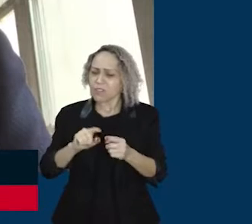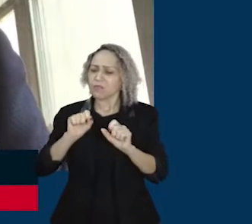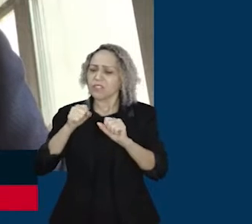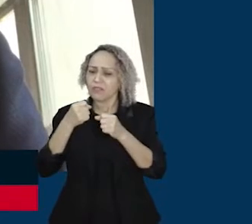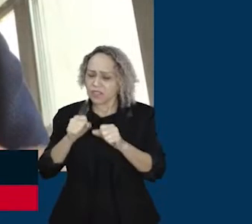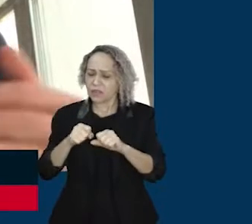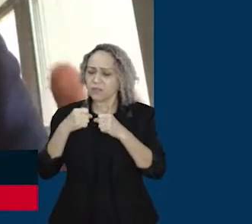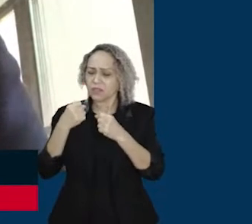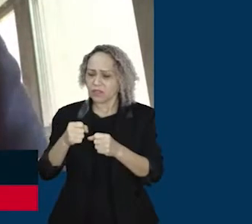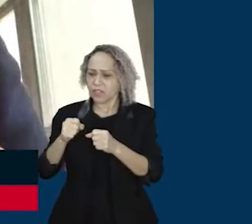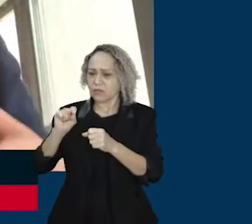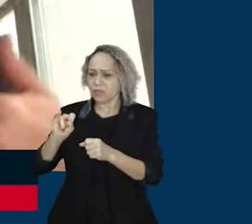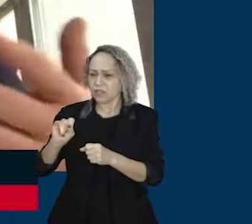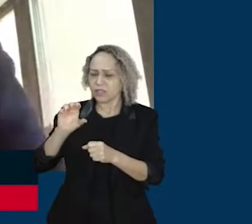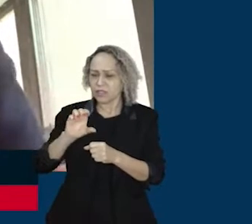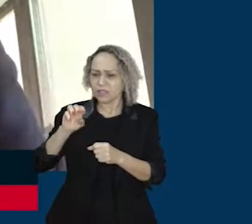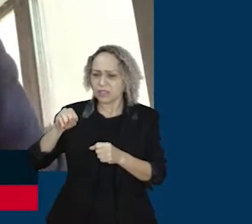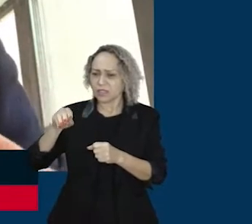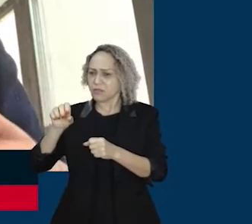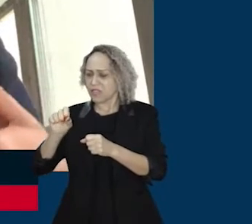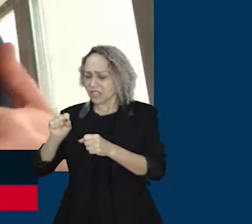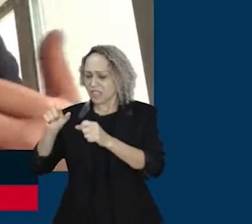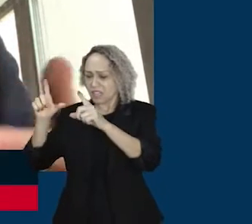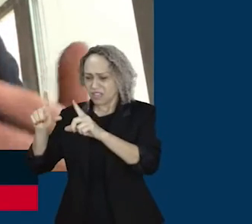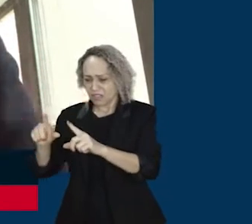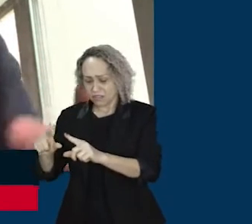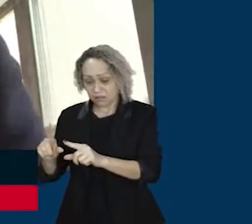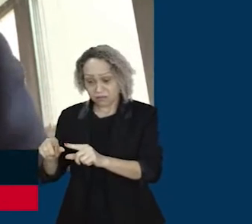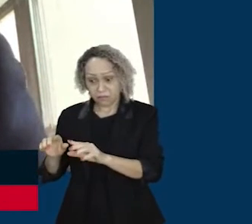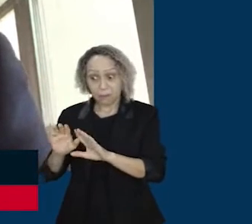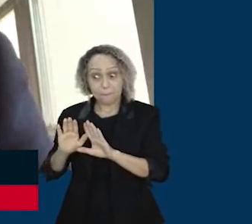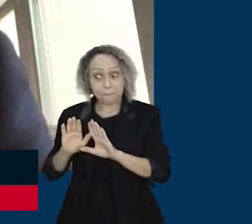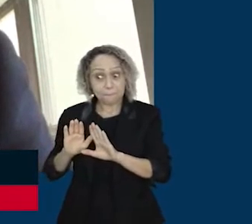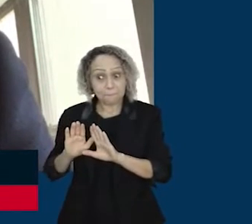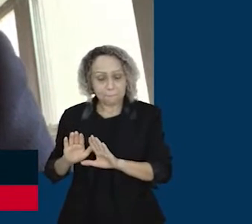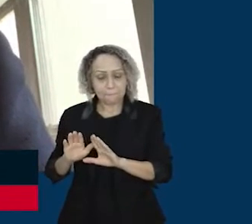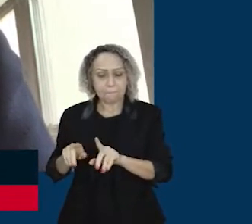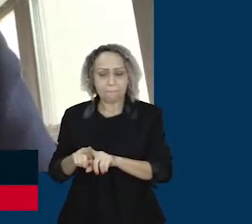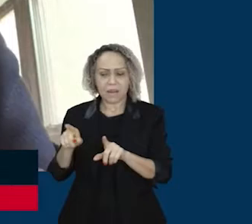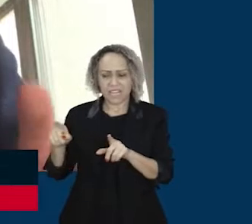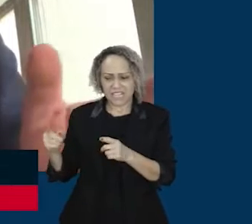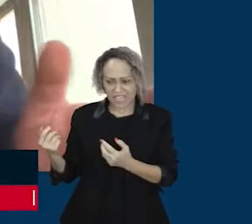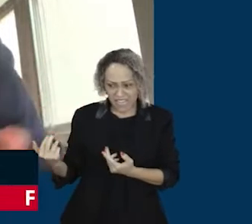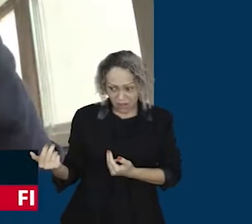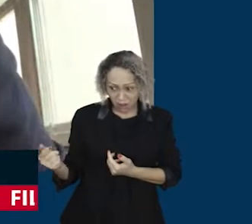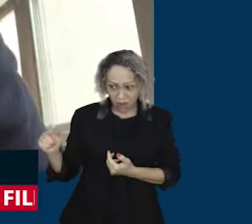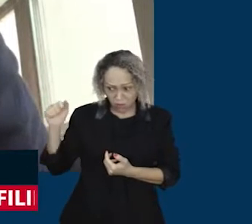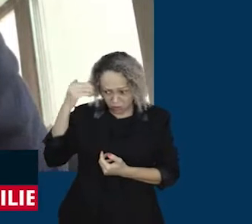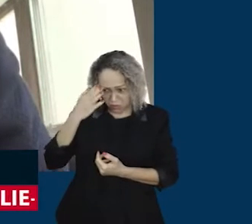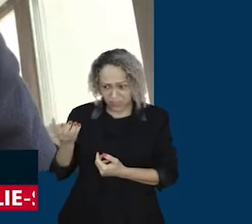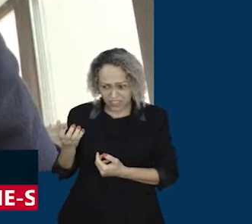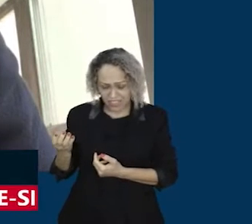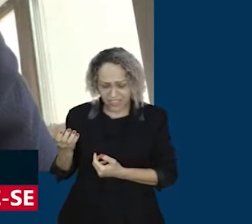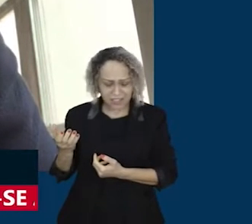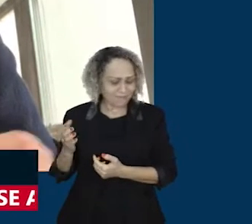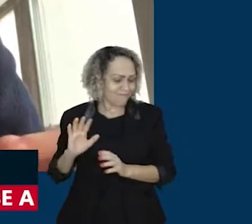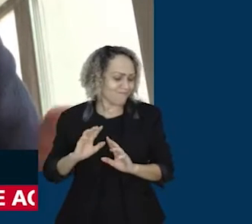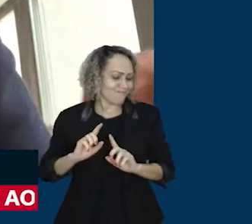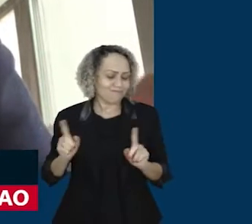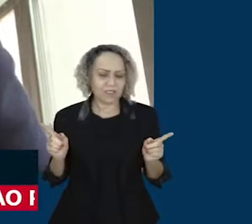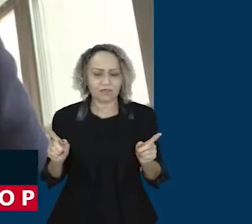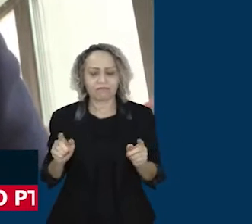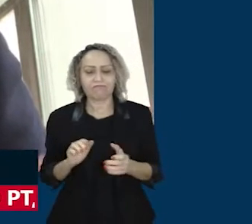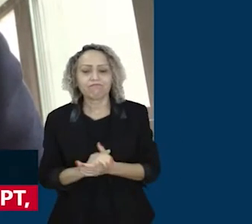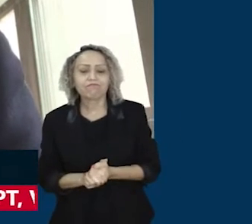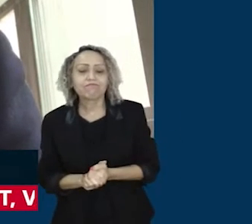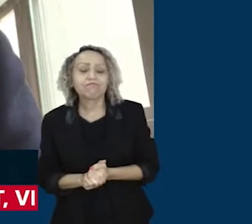forma. De uma forma casuística, imediatista e basicamente demagógica eleitoreira, porque não vai resolver, né? no